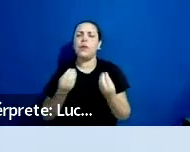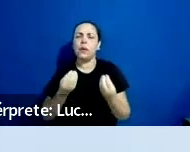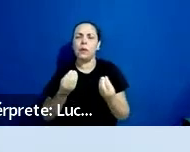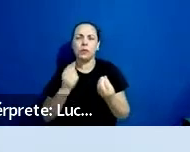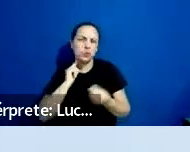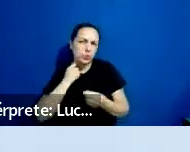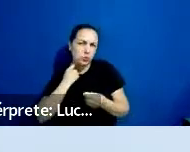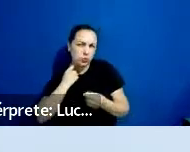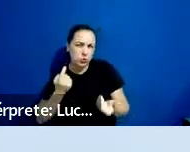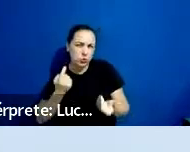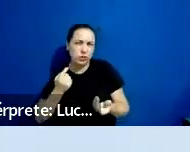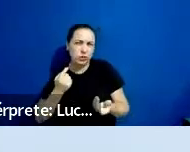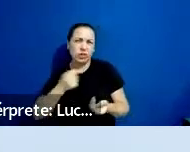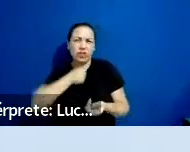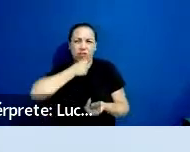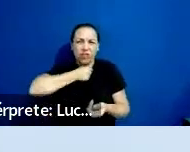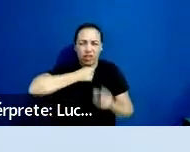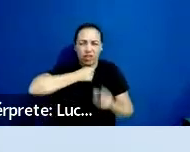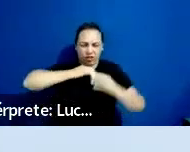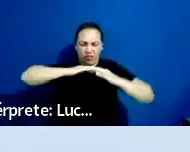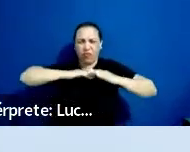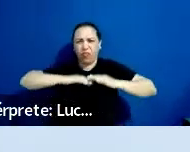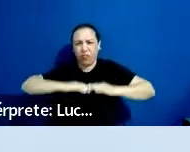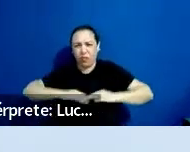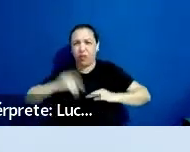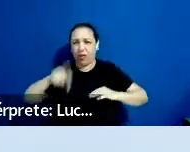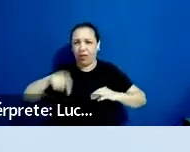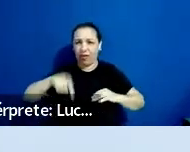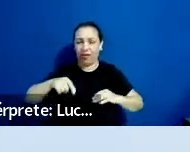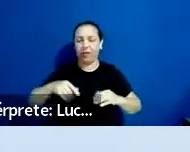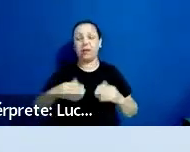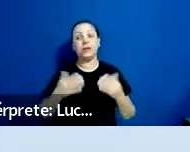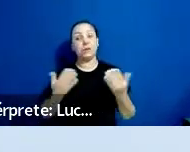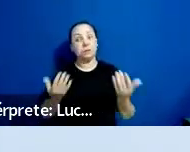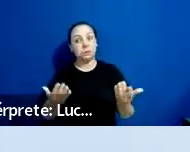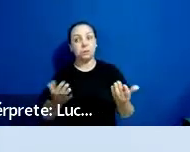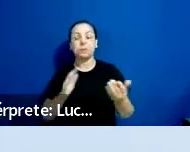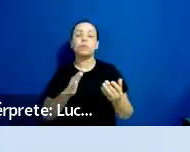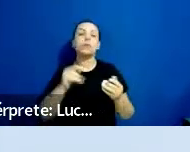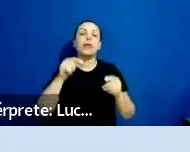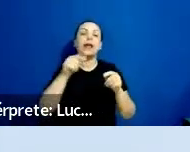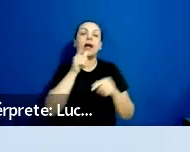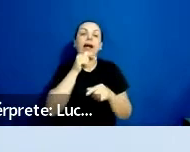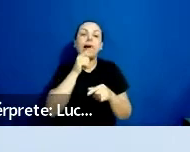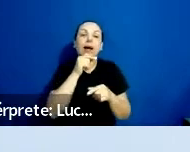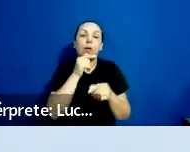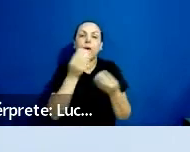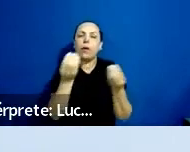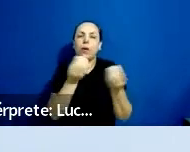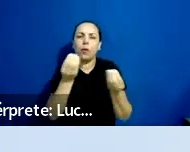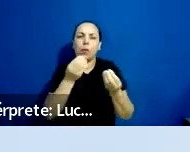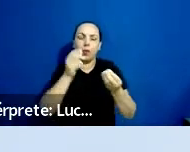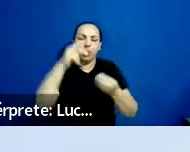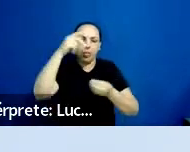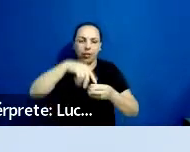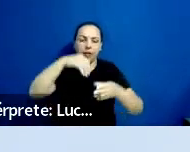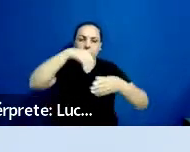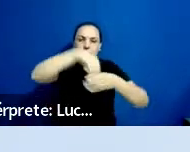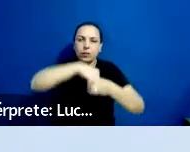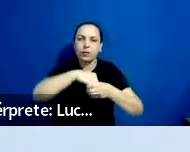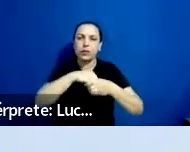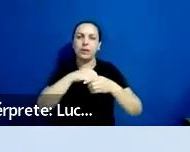da água quando nós submetemos ela a um campo magnético. Porque, sim, a tecnologia que a